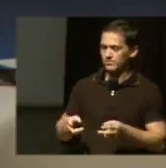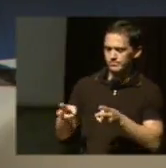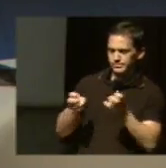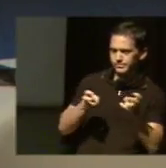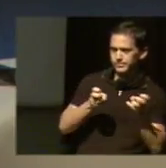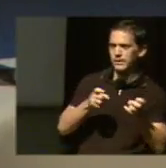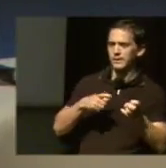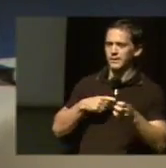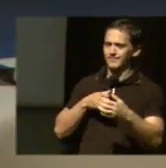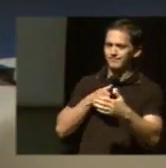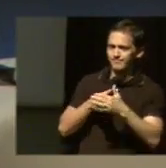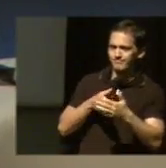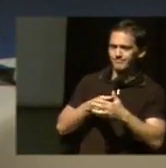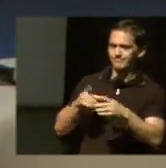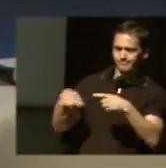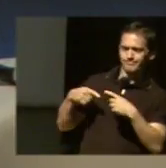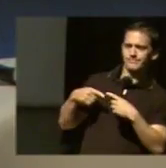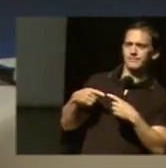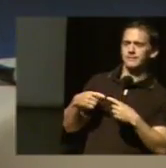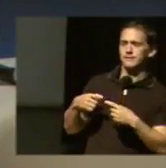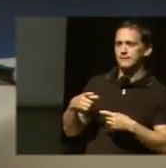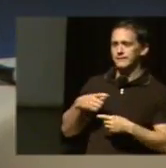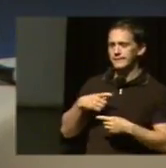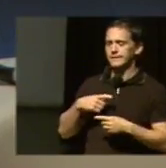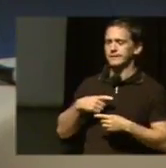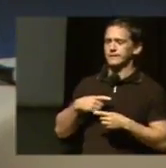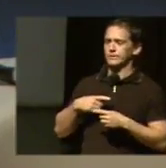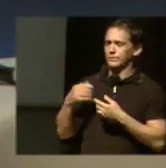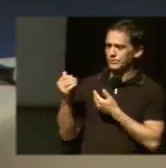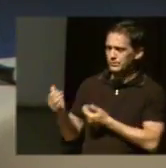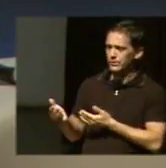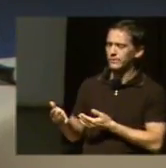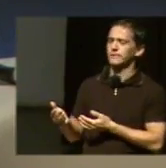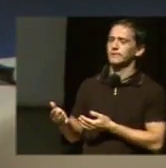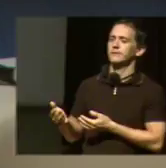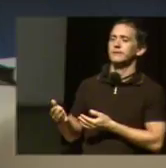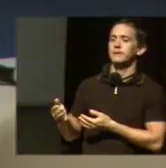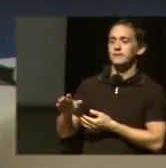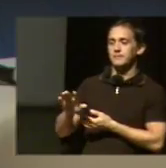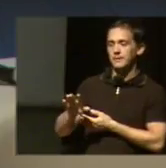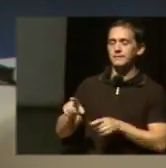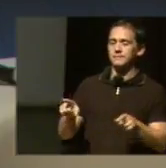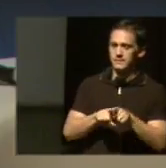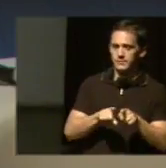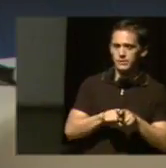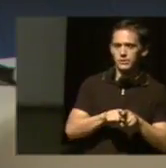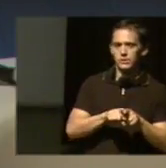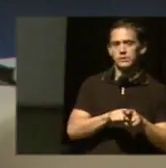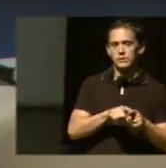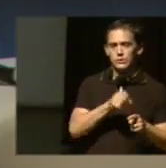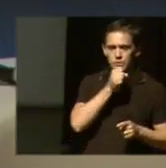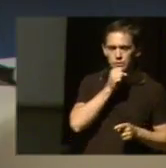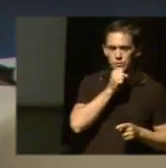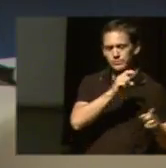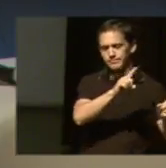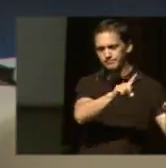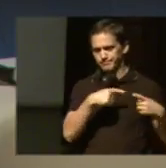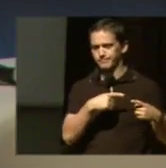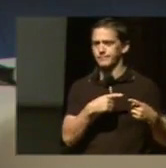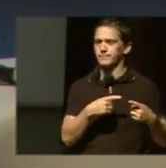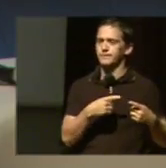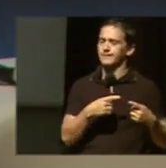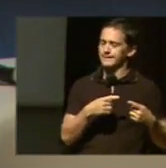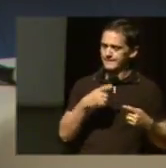novos desafios para os jovens, mas também novos desafios para os idosos, que às vezes também já não tem mais